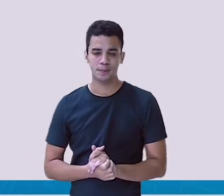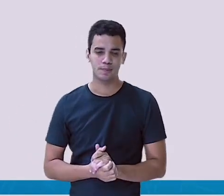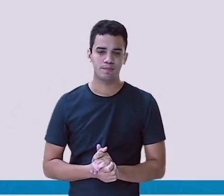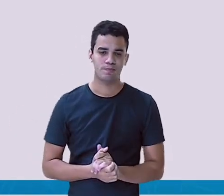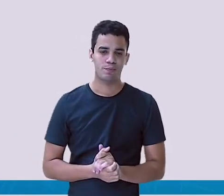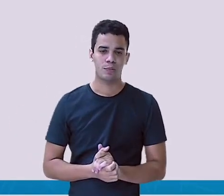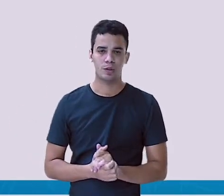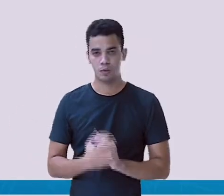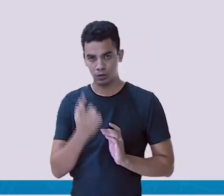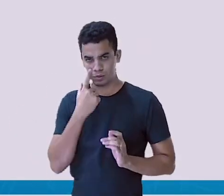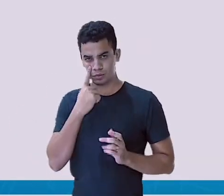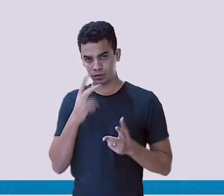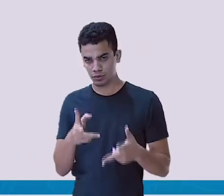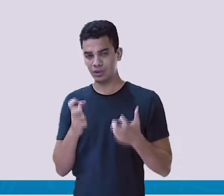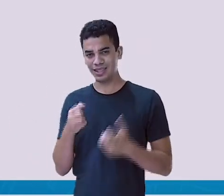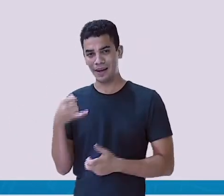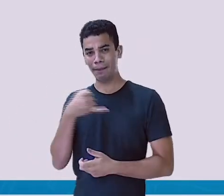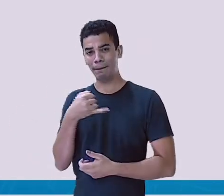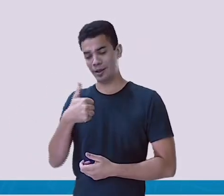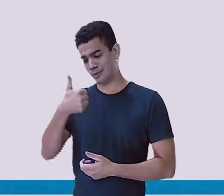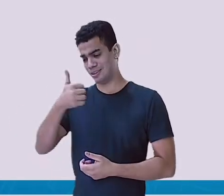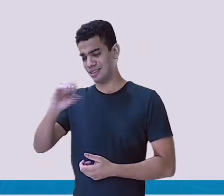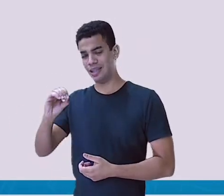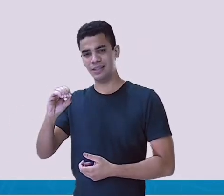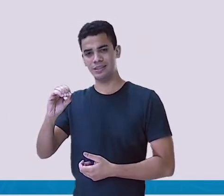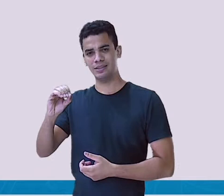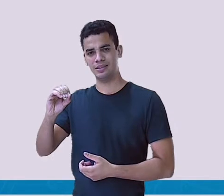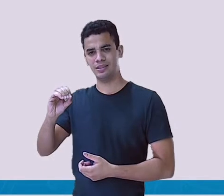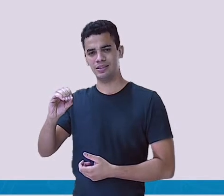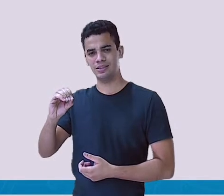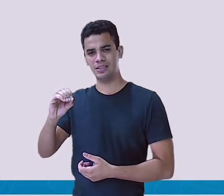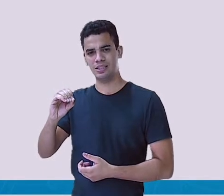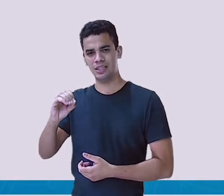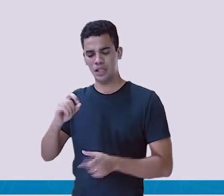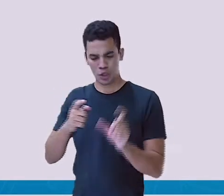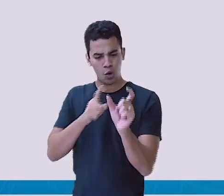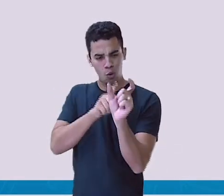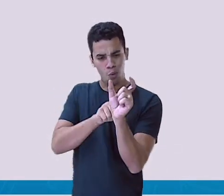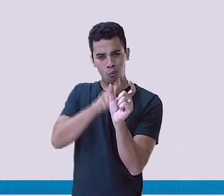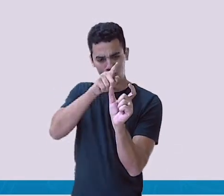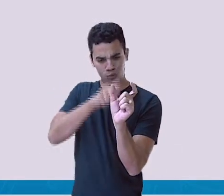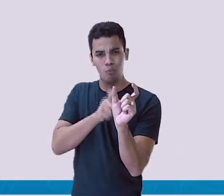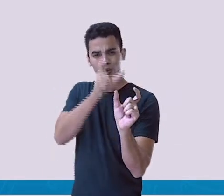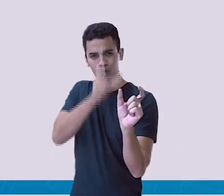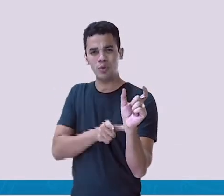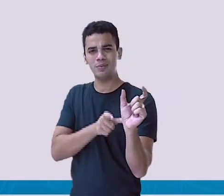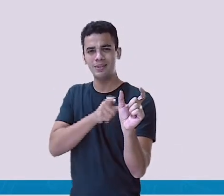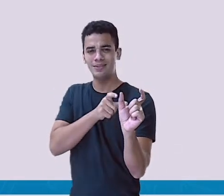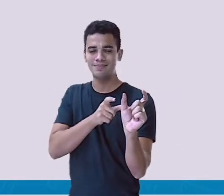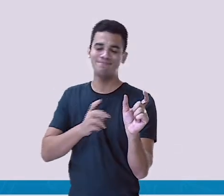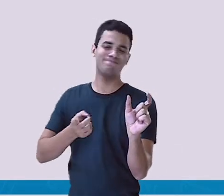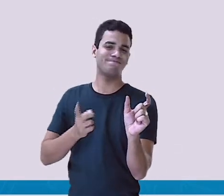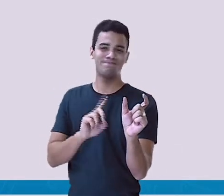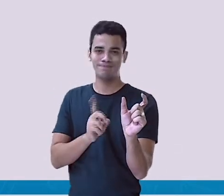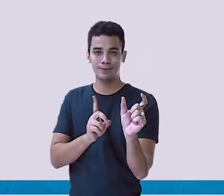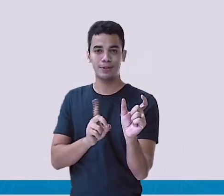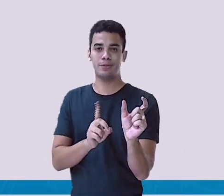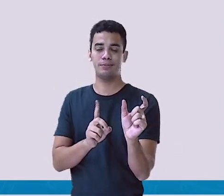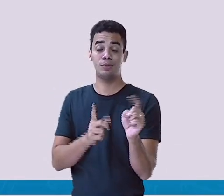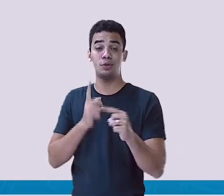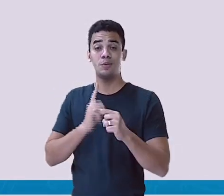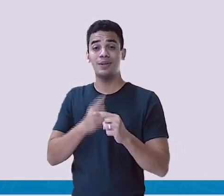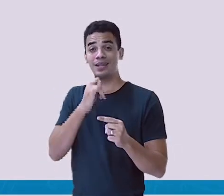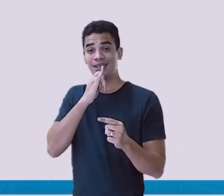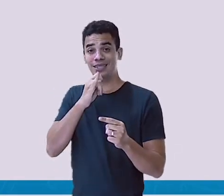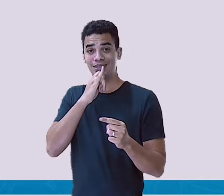Menos 10. E aí? Menos 10 é um monômio? Não, porque falta